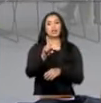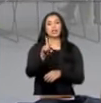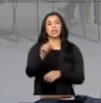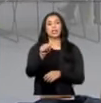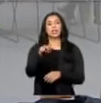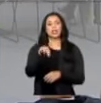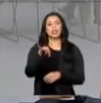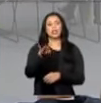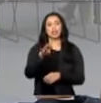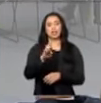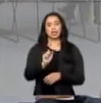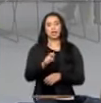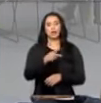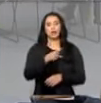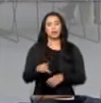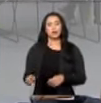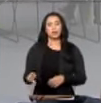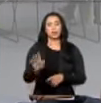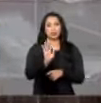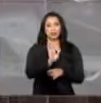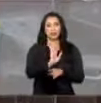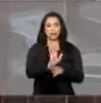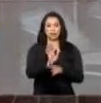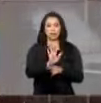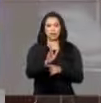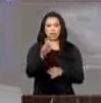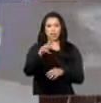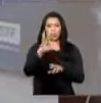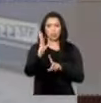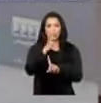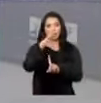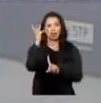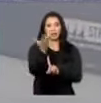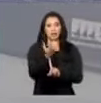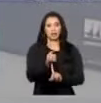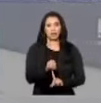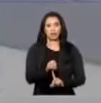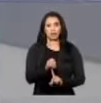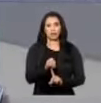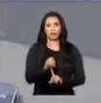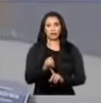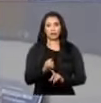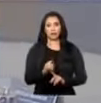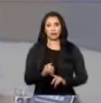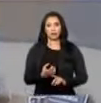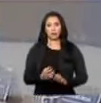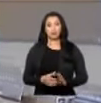da Associação Brasileira de Cineastas, a se pronunciar.